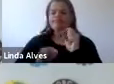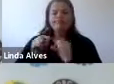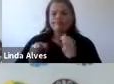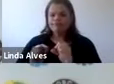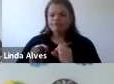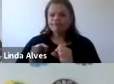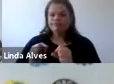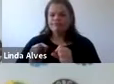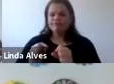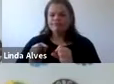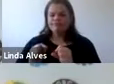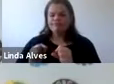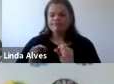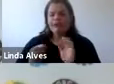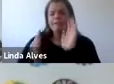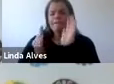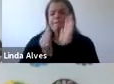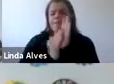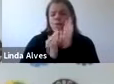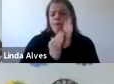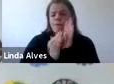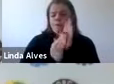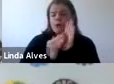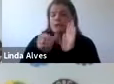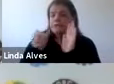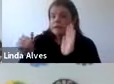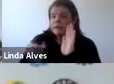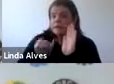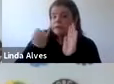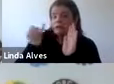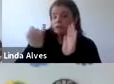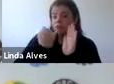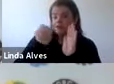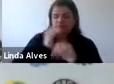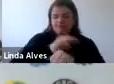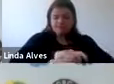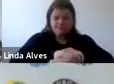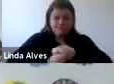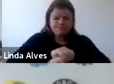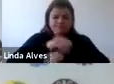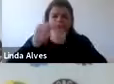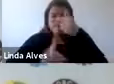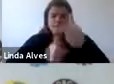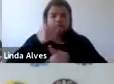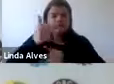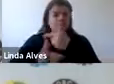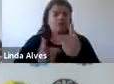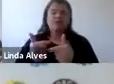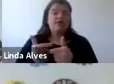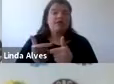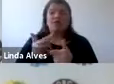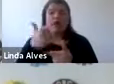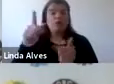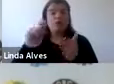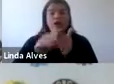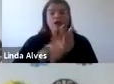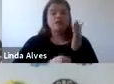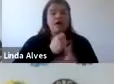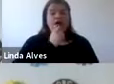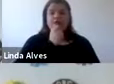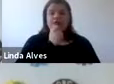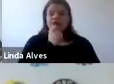várias propostas importantes que nos dão garantia sobre a OIT não estão assinadas pelo